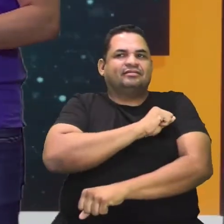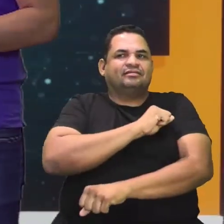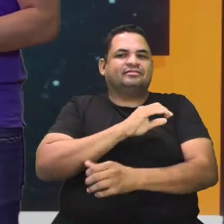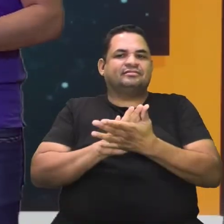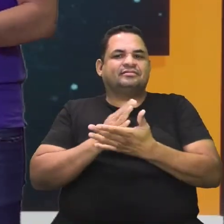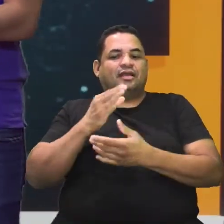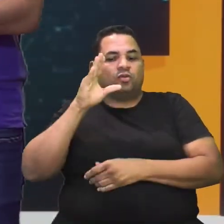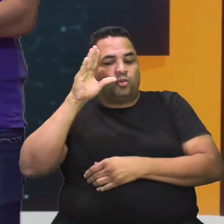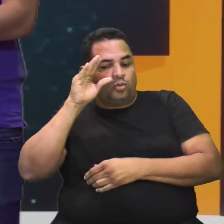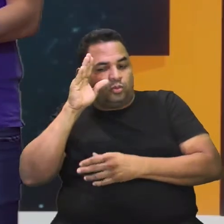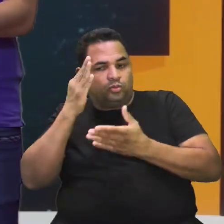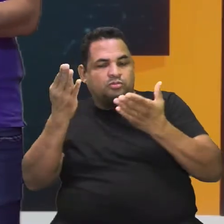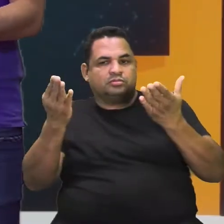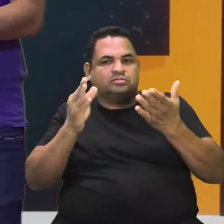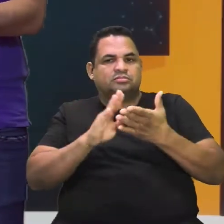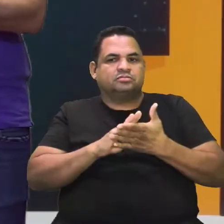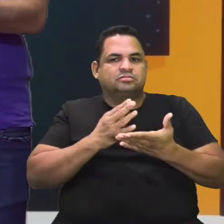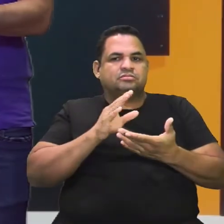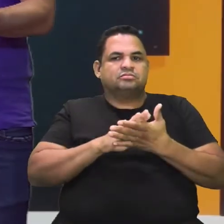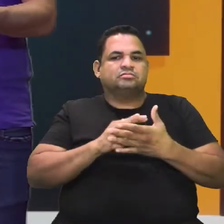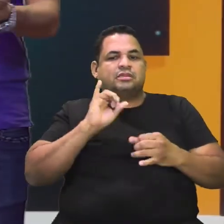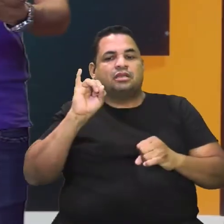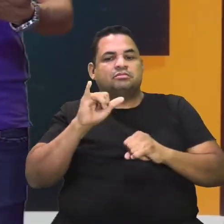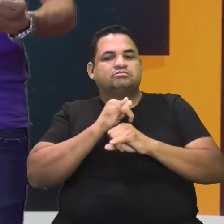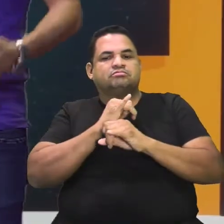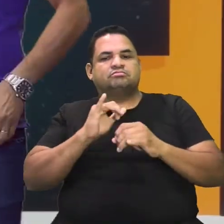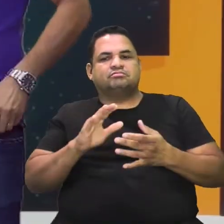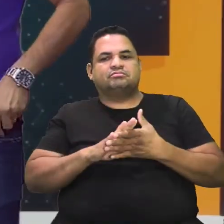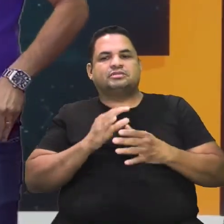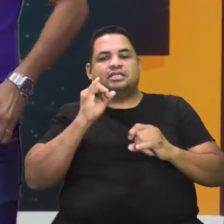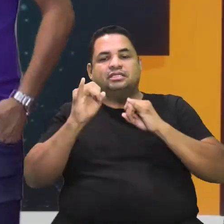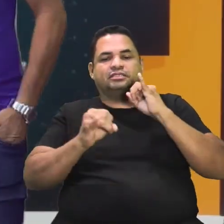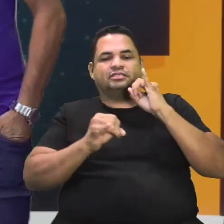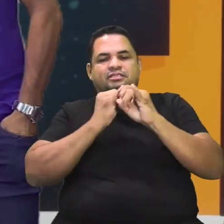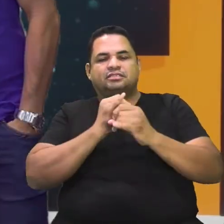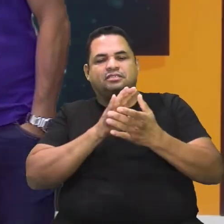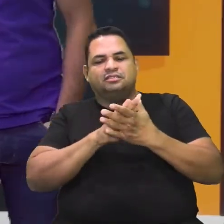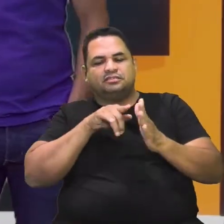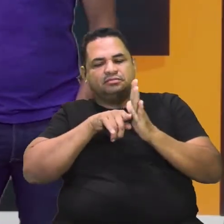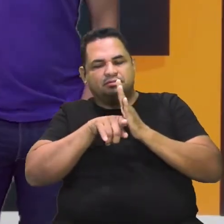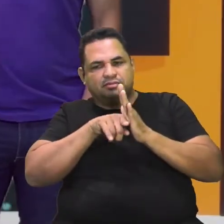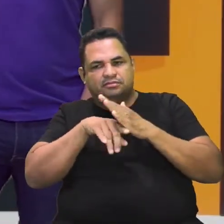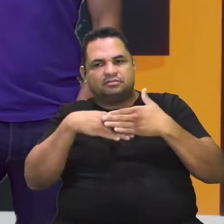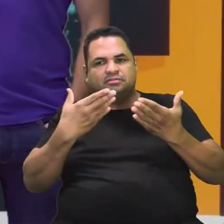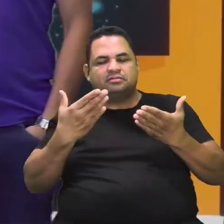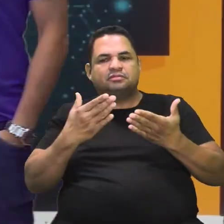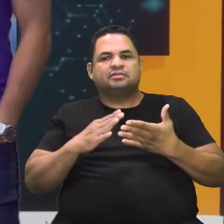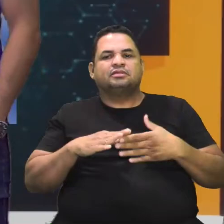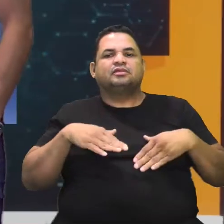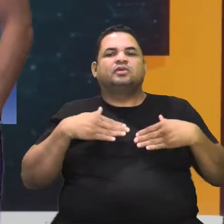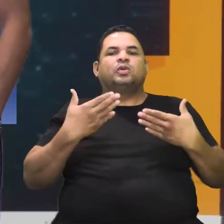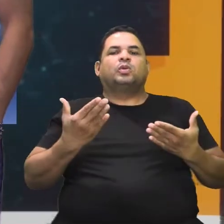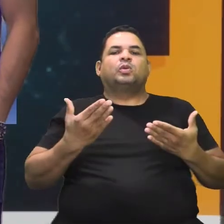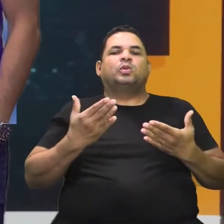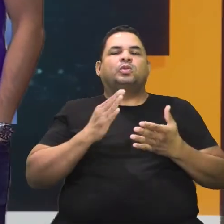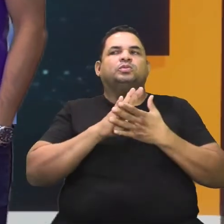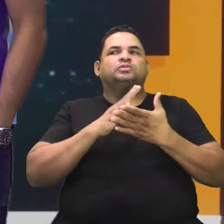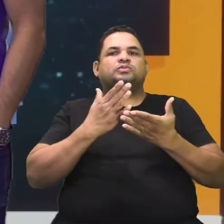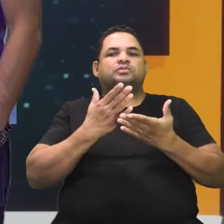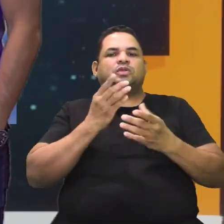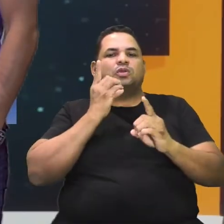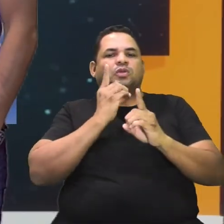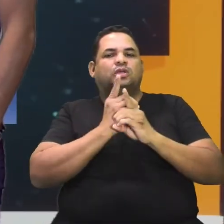vai correr em casa, vou lá no YouTube, eu vou pesquisar para ver o que quer dizer isso aí. Quando chegar na aula que tiver